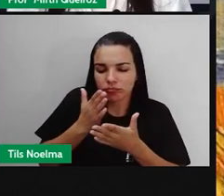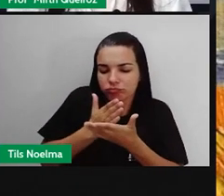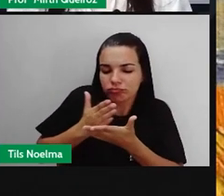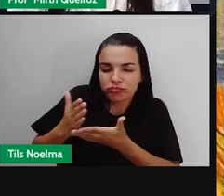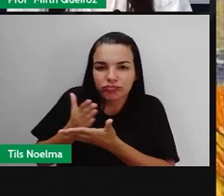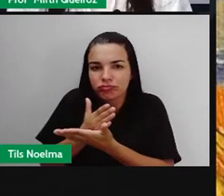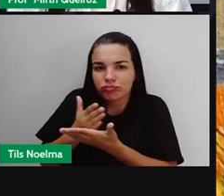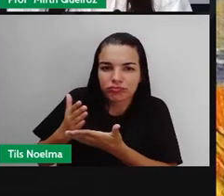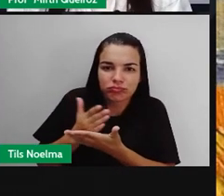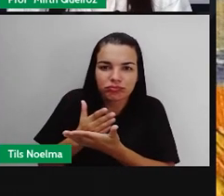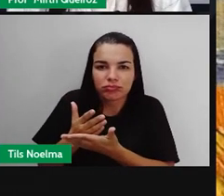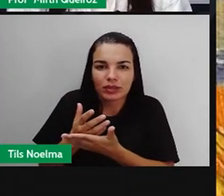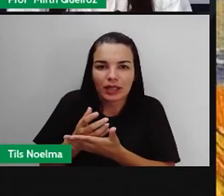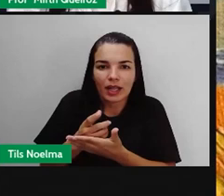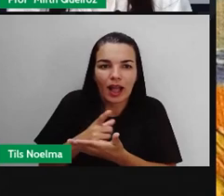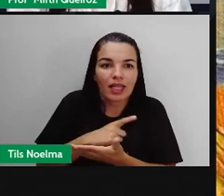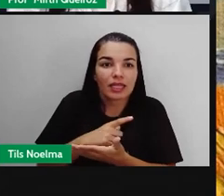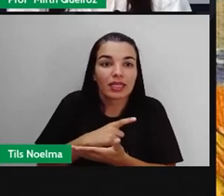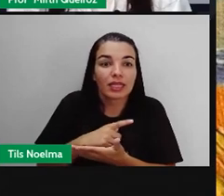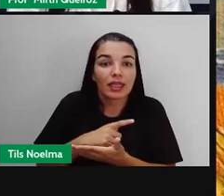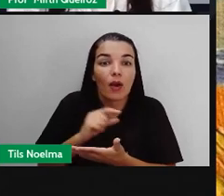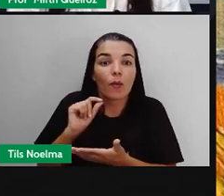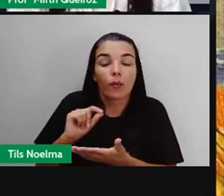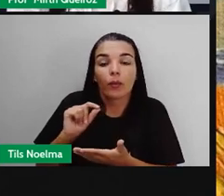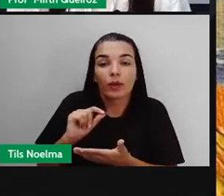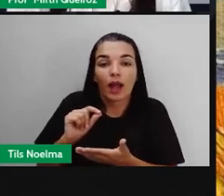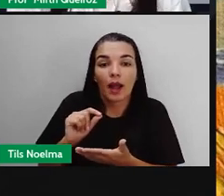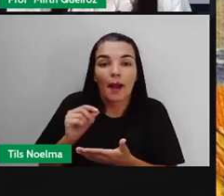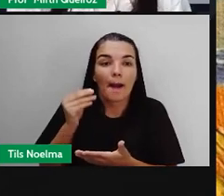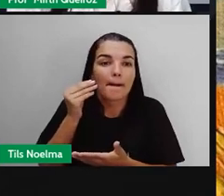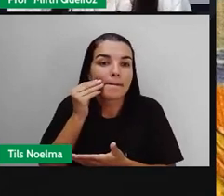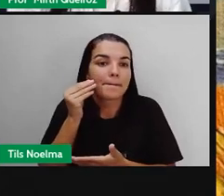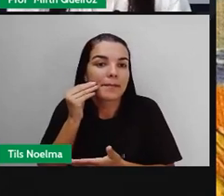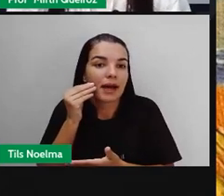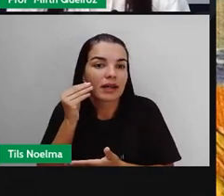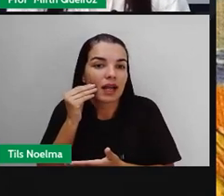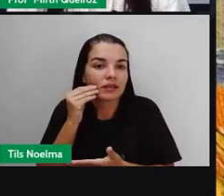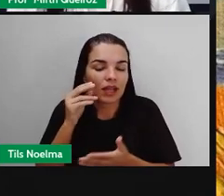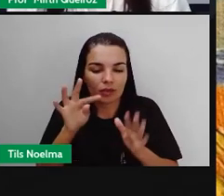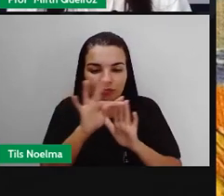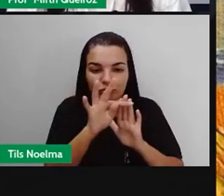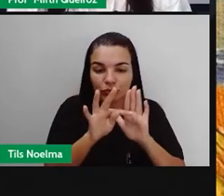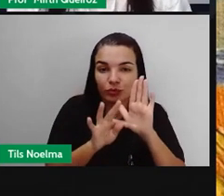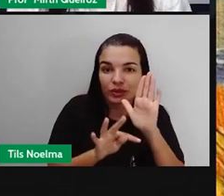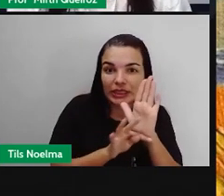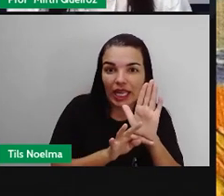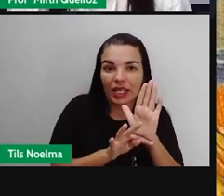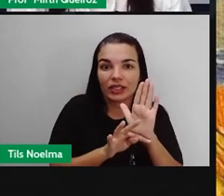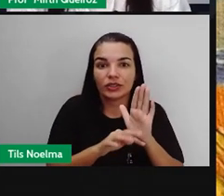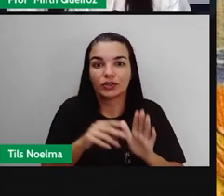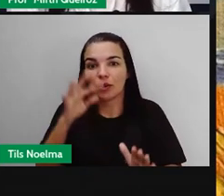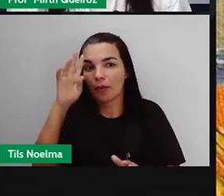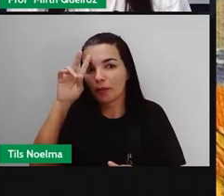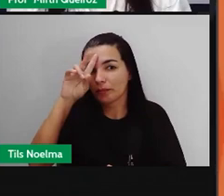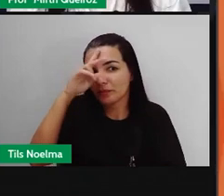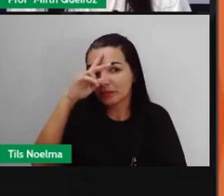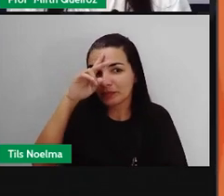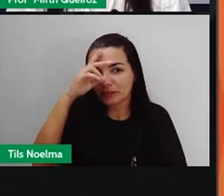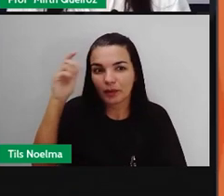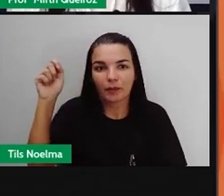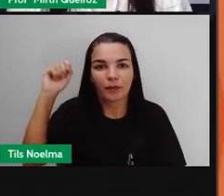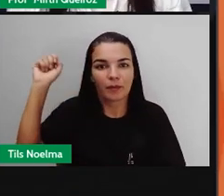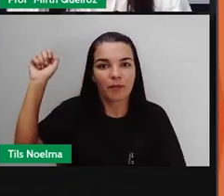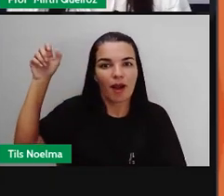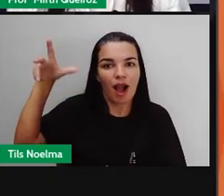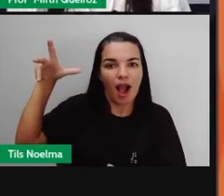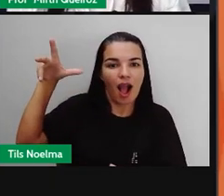é que elas, no caso, os adjetivos e a flexão e sua flexão aparecem aí nos contos. E